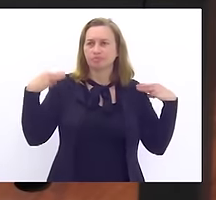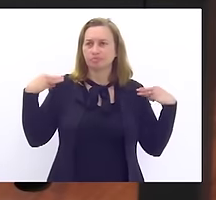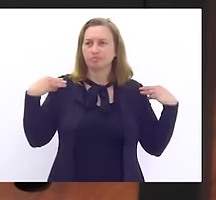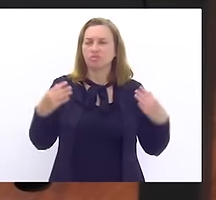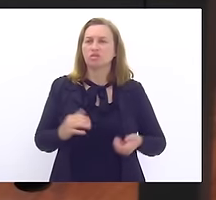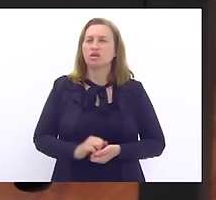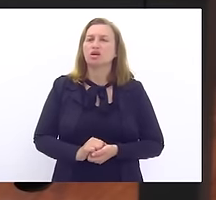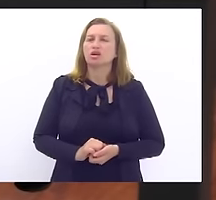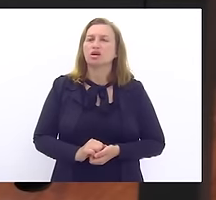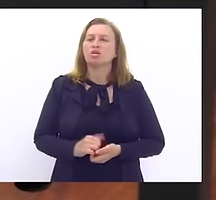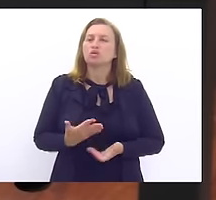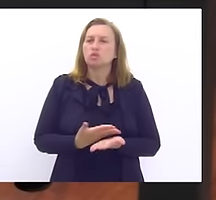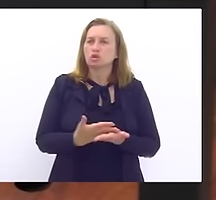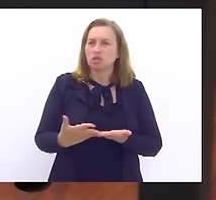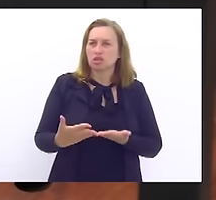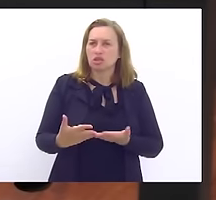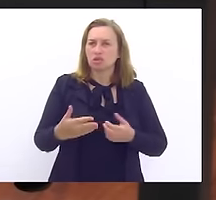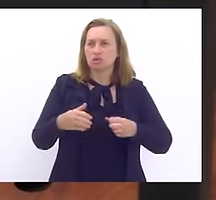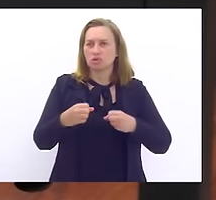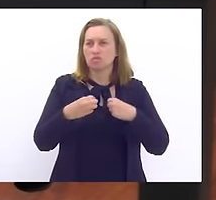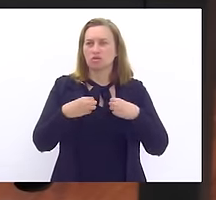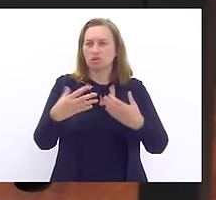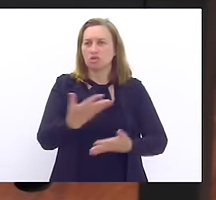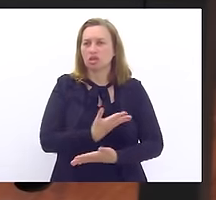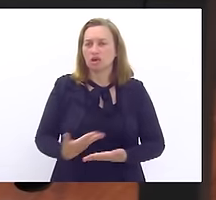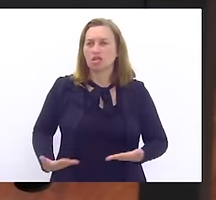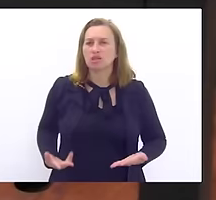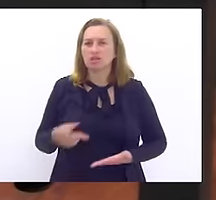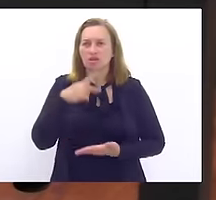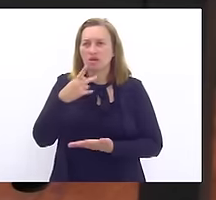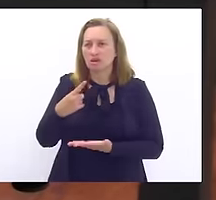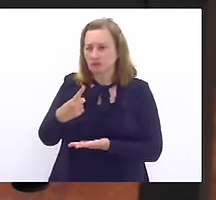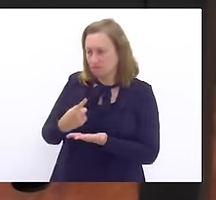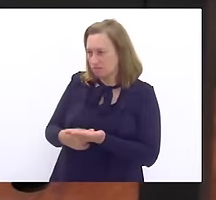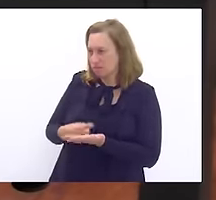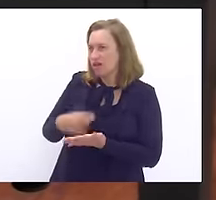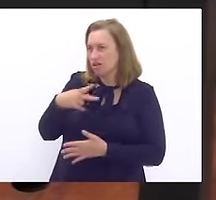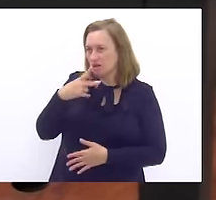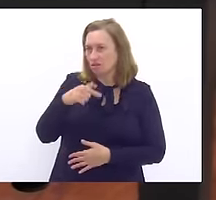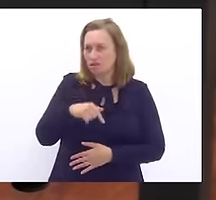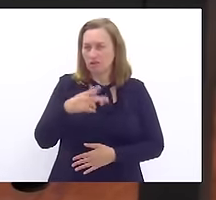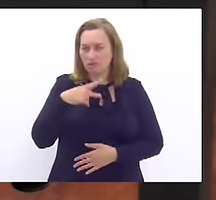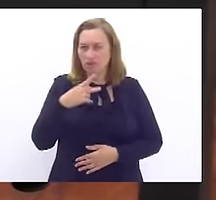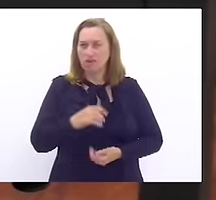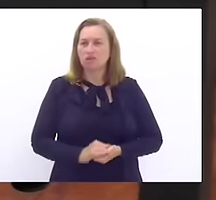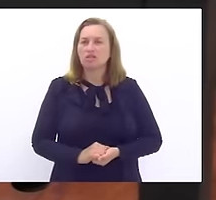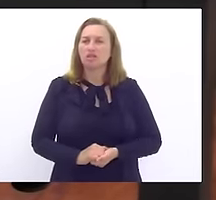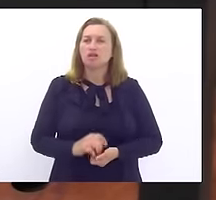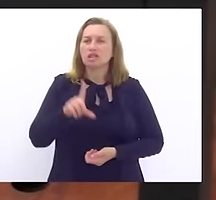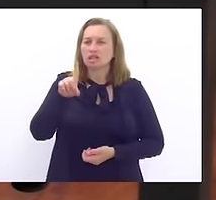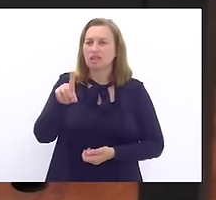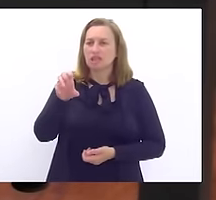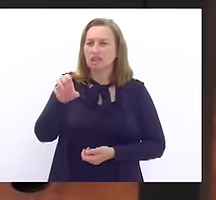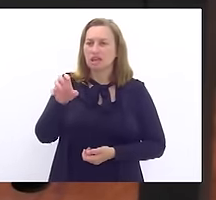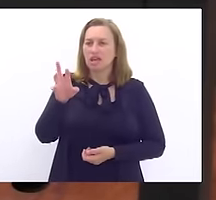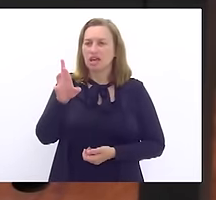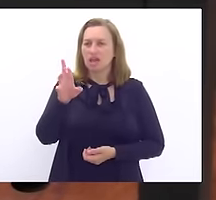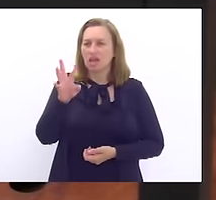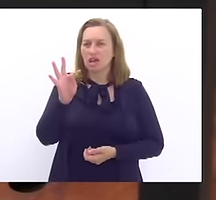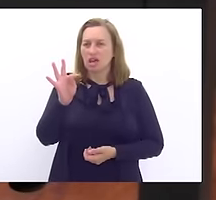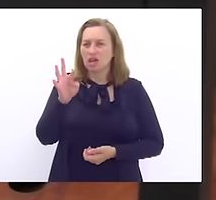daqui a casa das pessoas Óbvio que não Deputado Então posso puder autarquia do